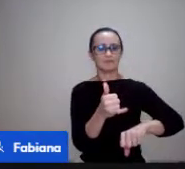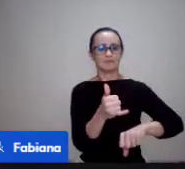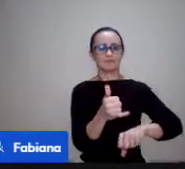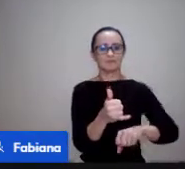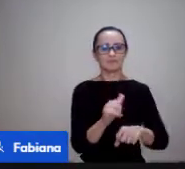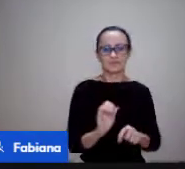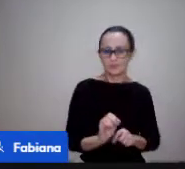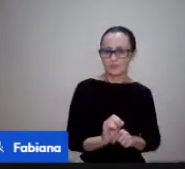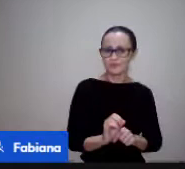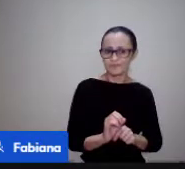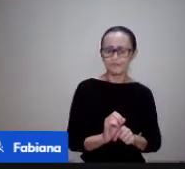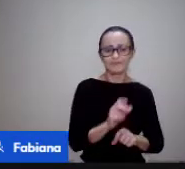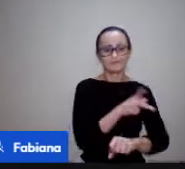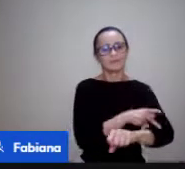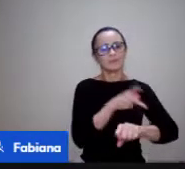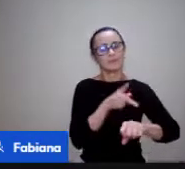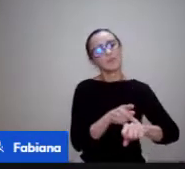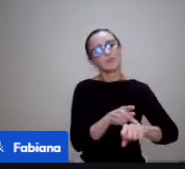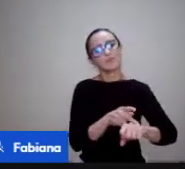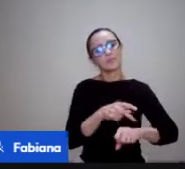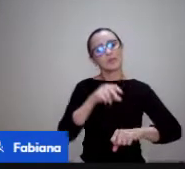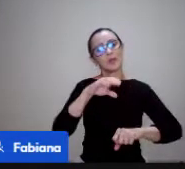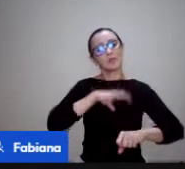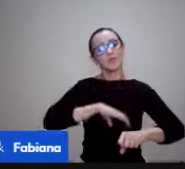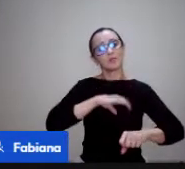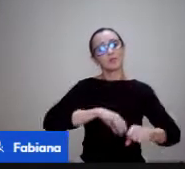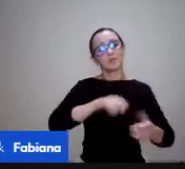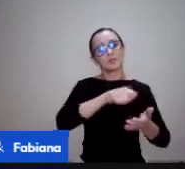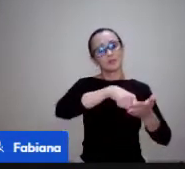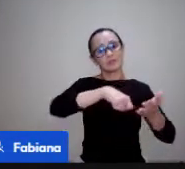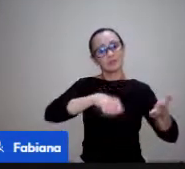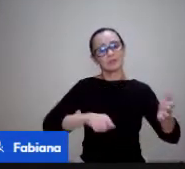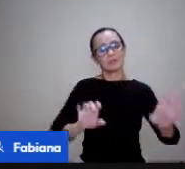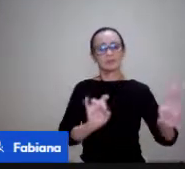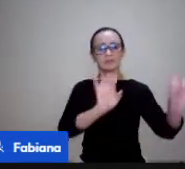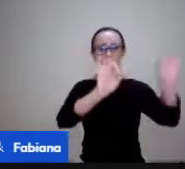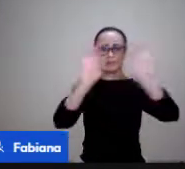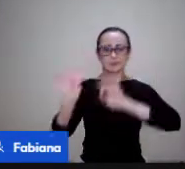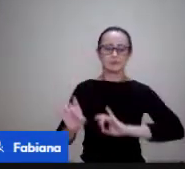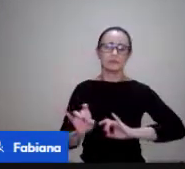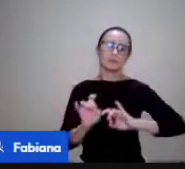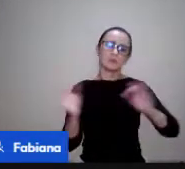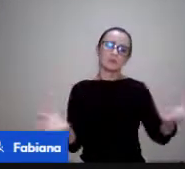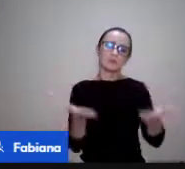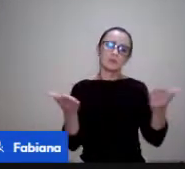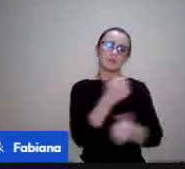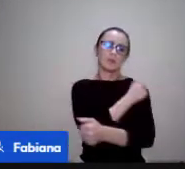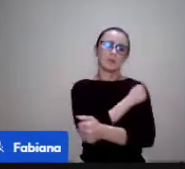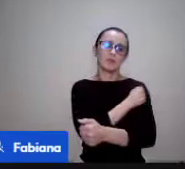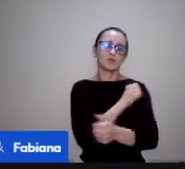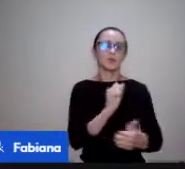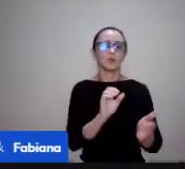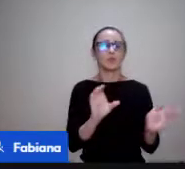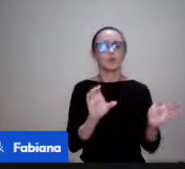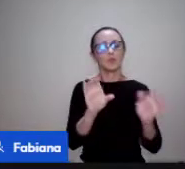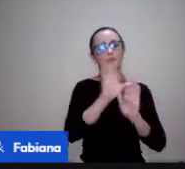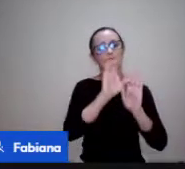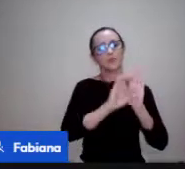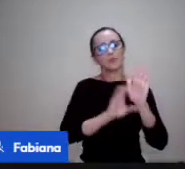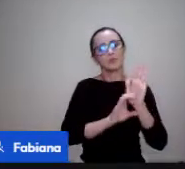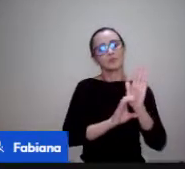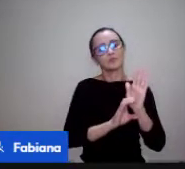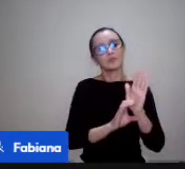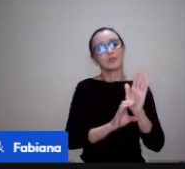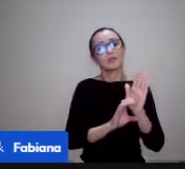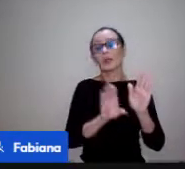uma escrita. Principalmente se eu for desenvolver no aluno um conteúdo referente a escrever o número